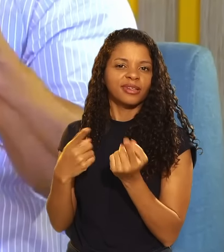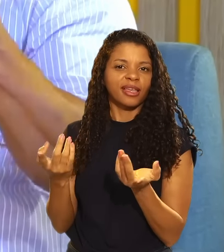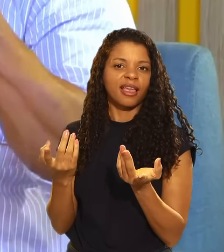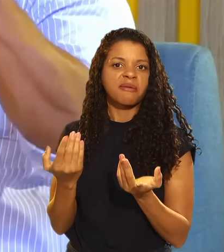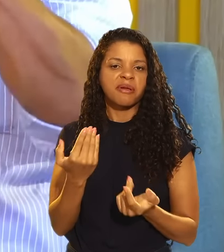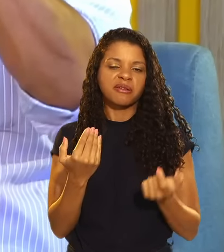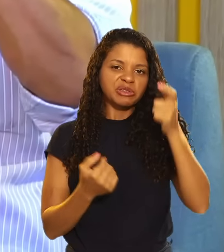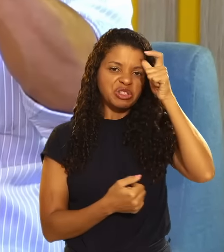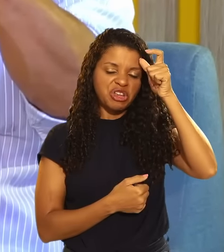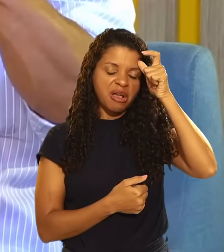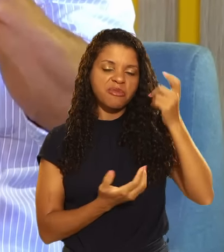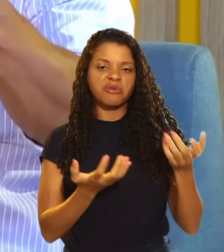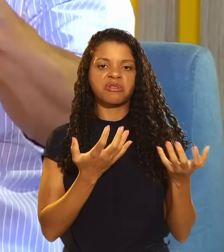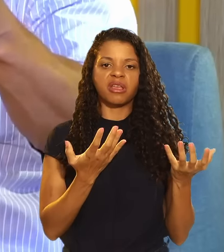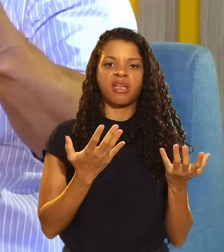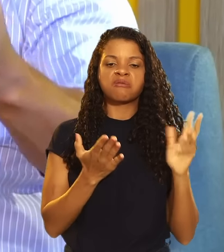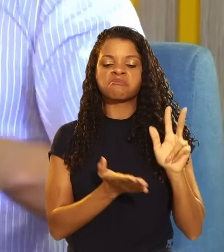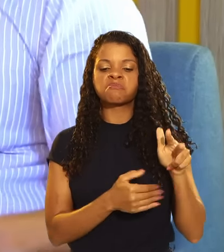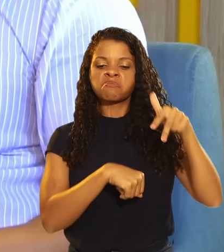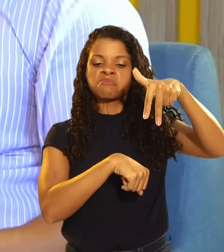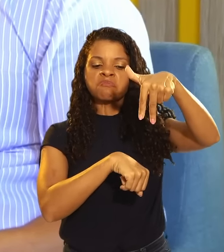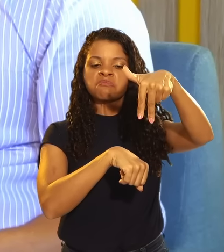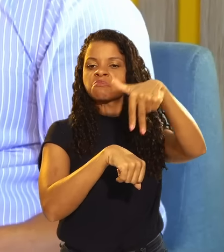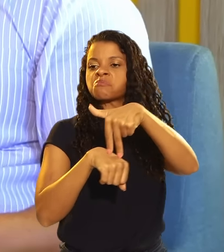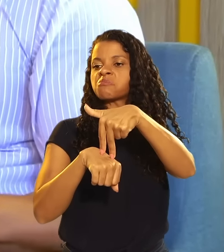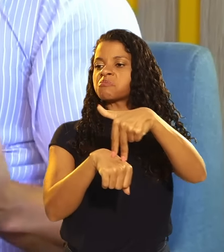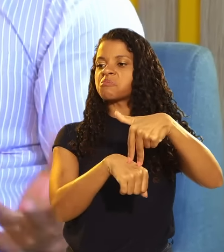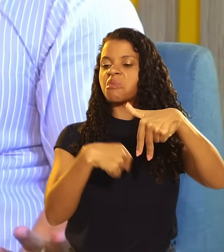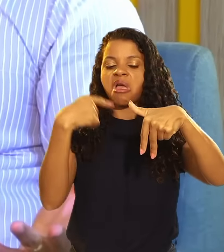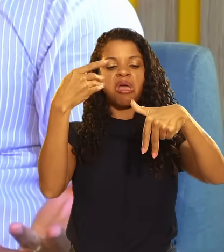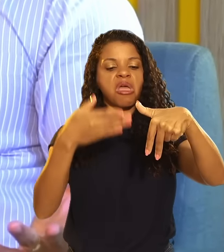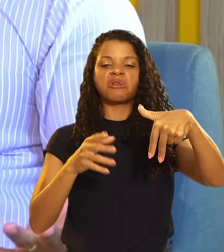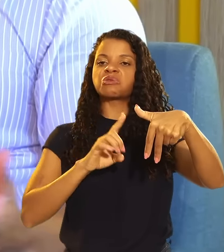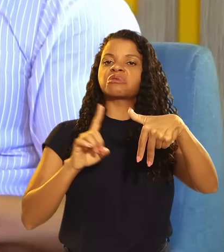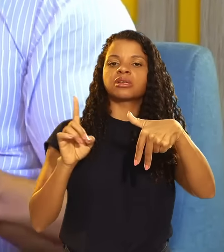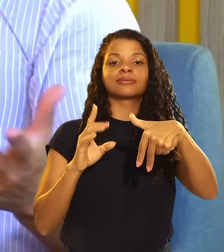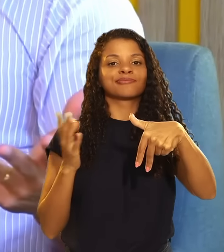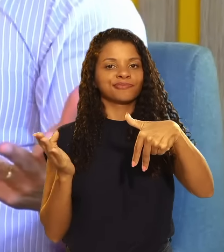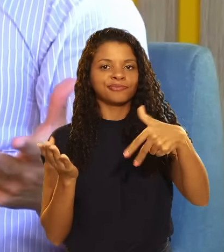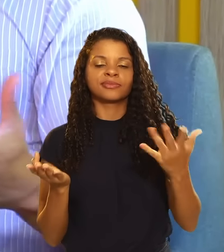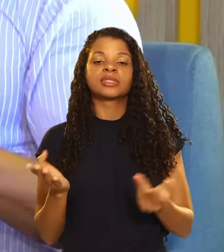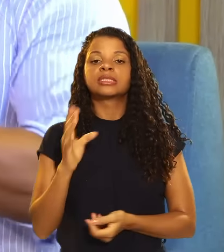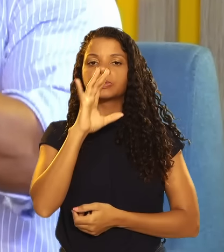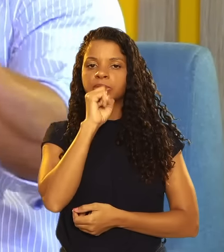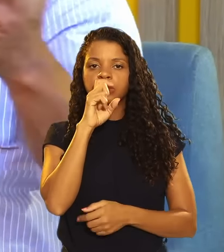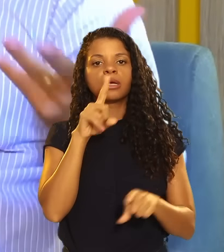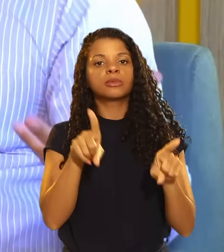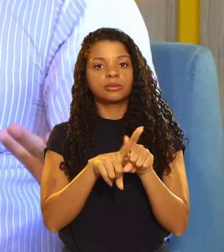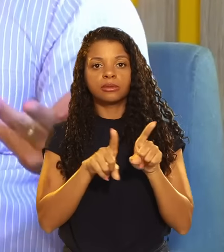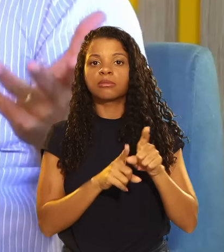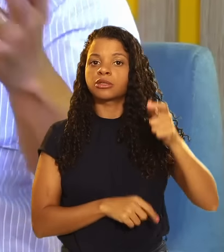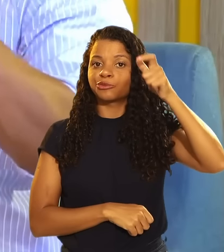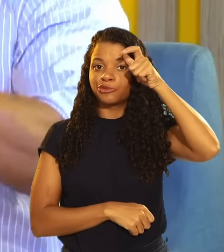poder de ser esse representante de Deus aqui na terra. E agora o sábado também não seria diferente. Ele deturpa também